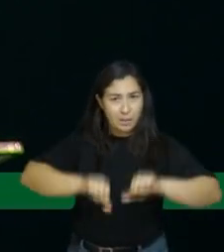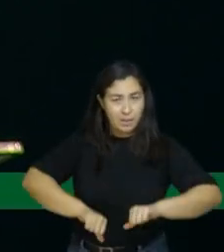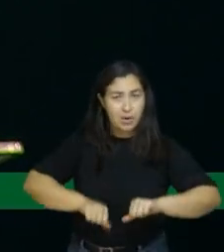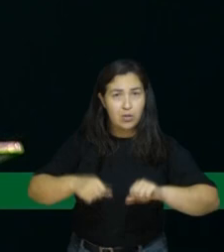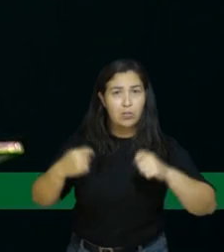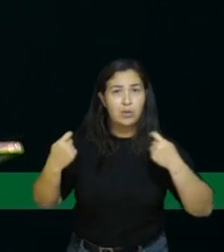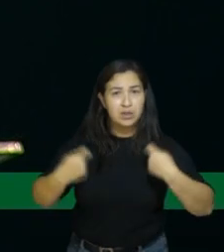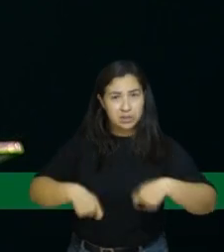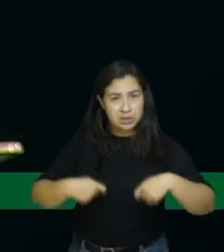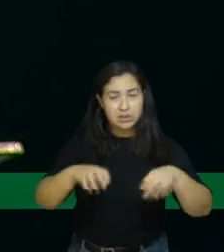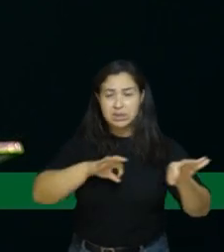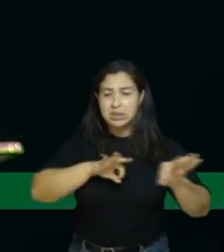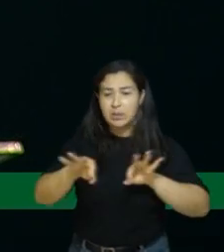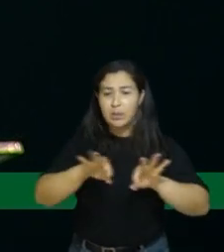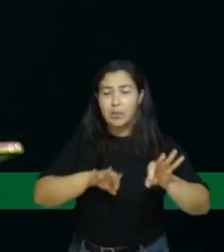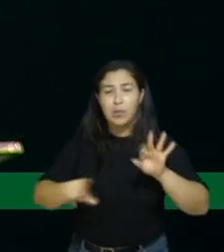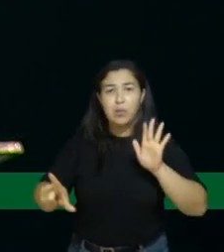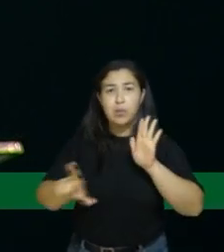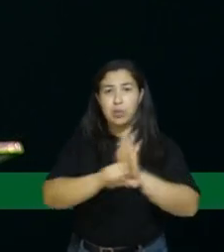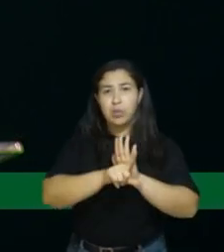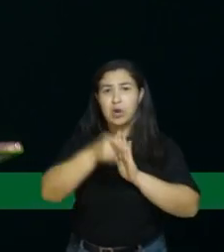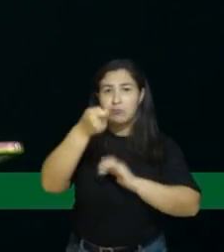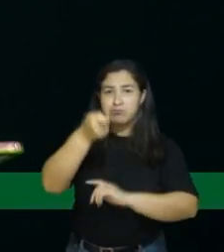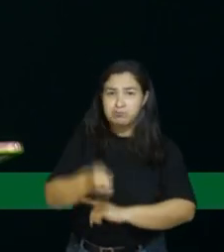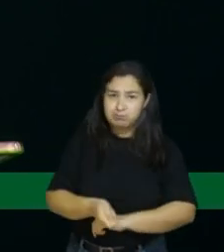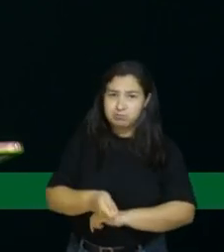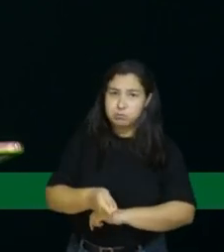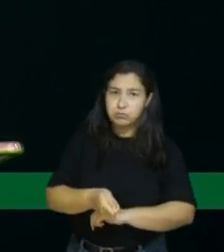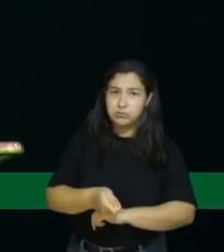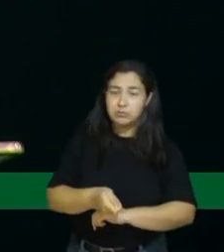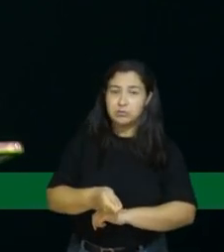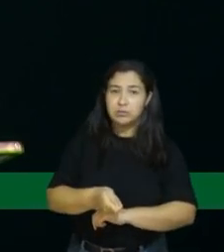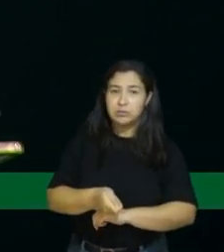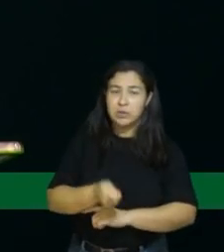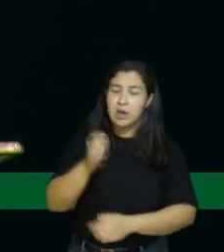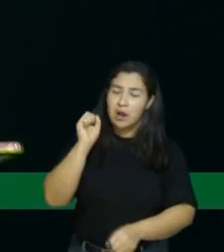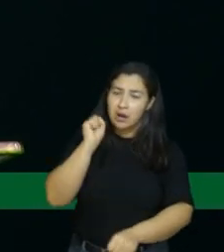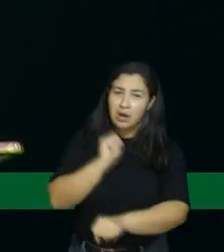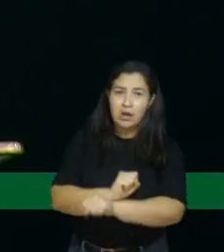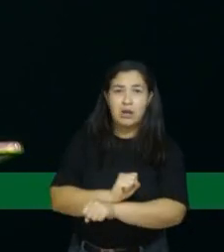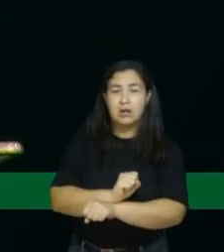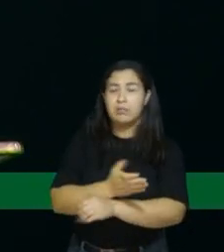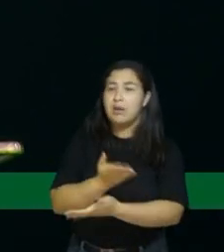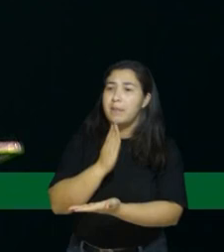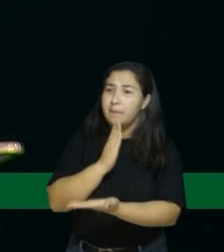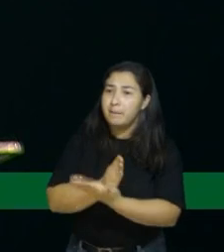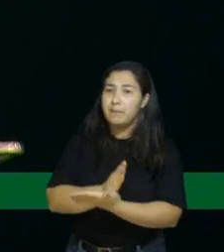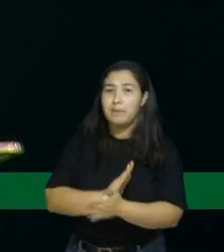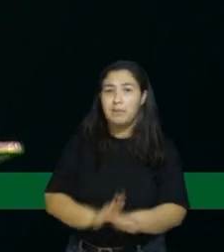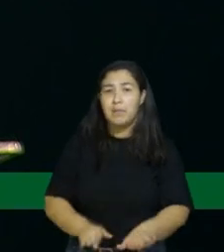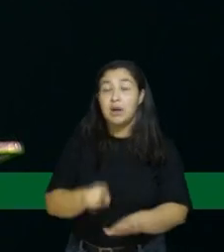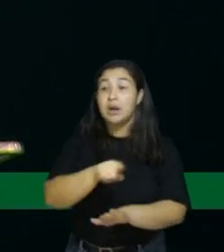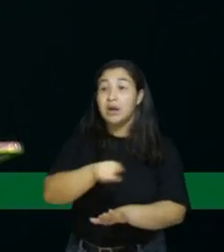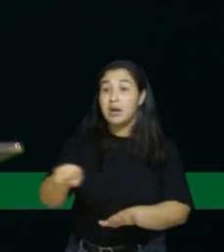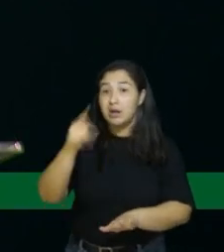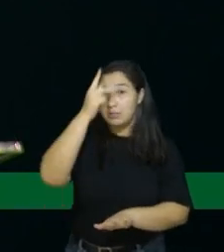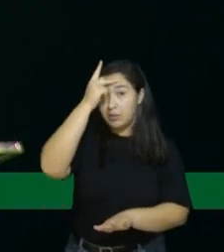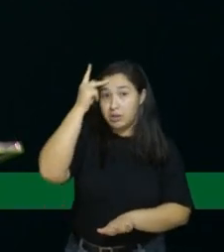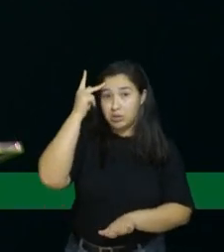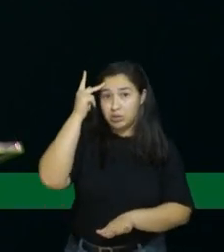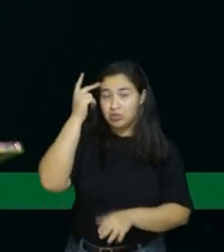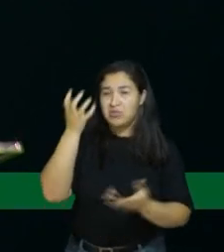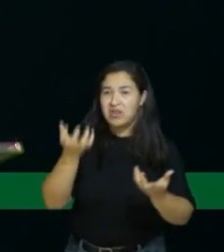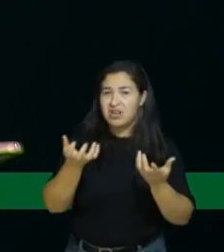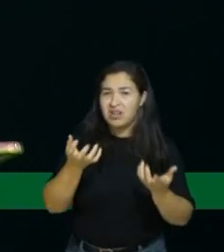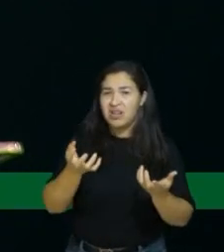duras né que impeçam essa proliferação de ações que invadem propriedades privadas